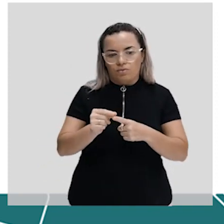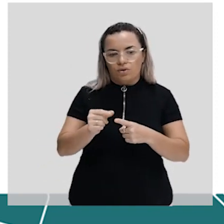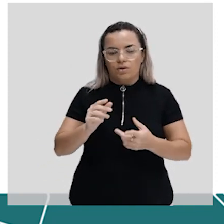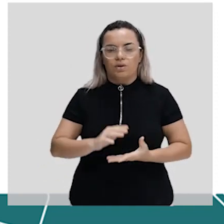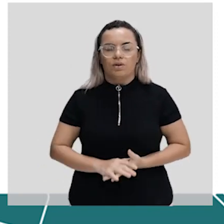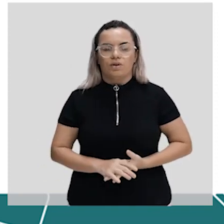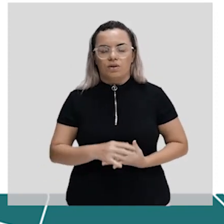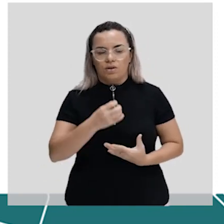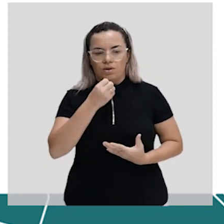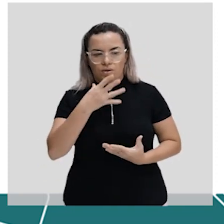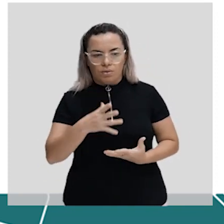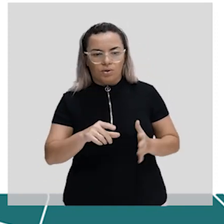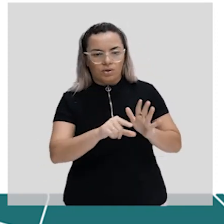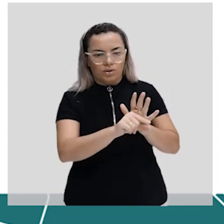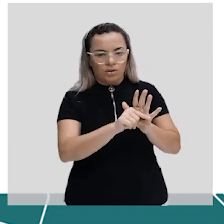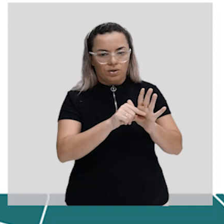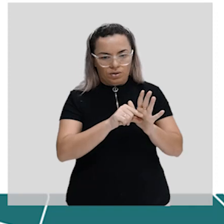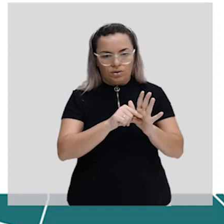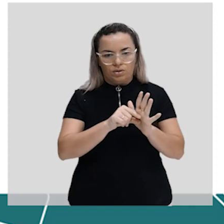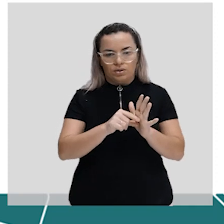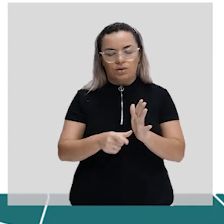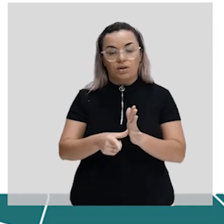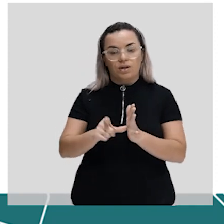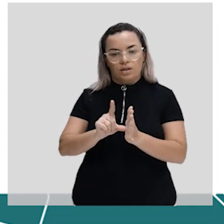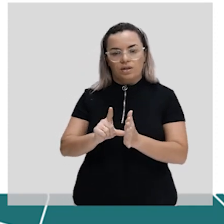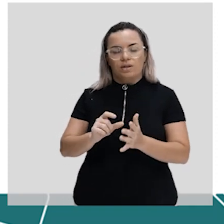gente, nessas estrofes que nós lemos, e bem devagar,